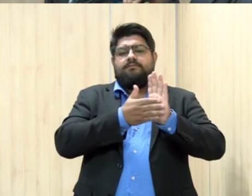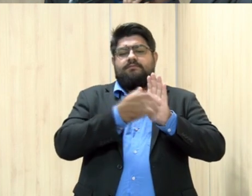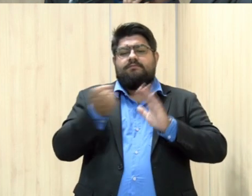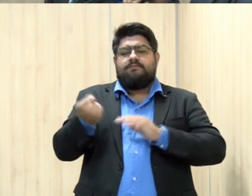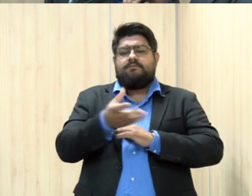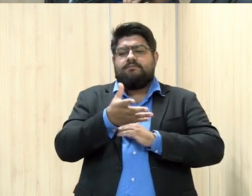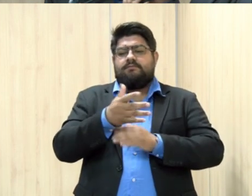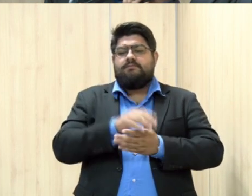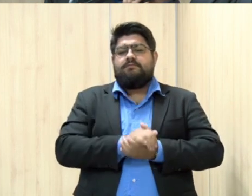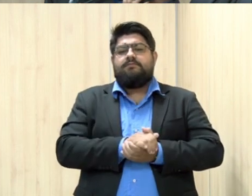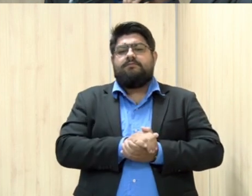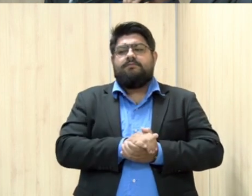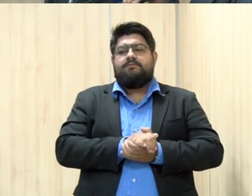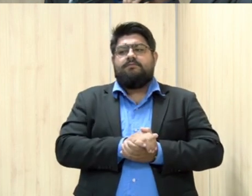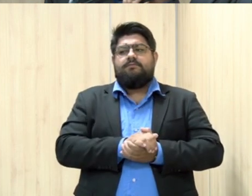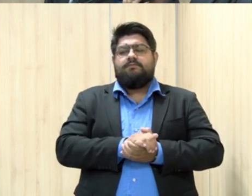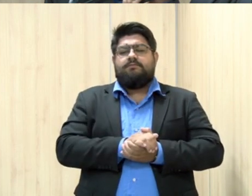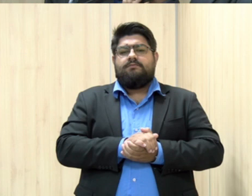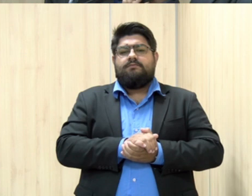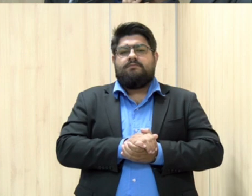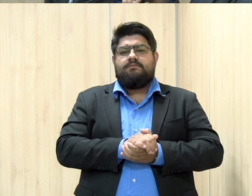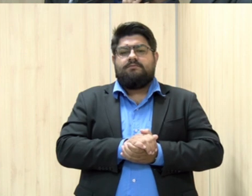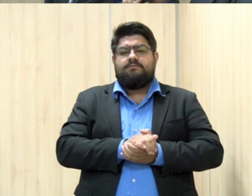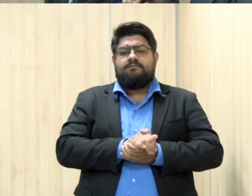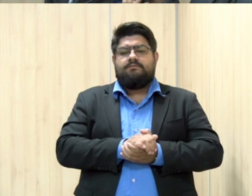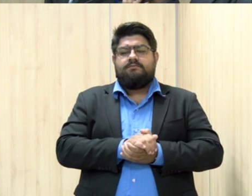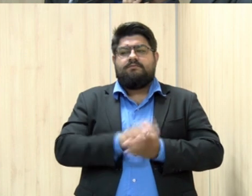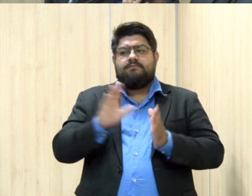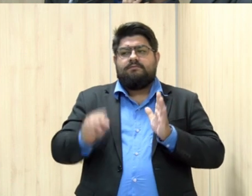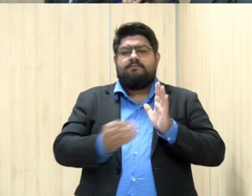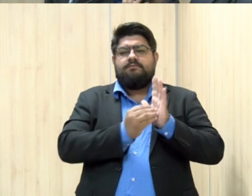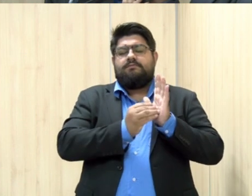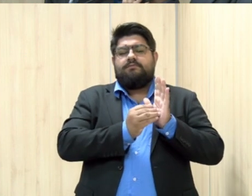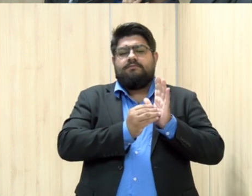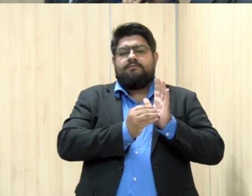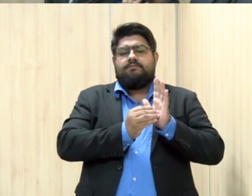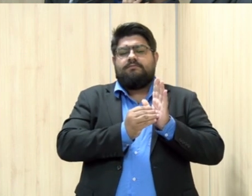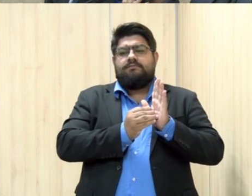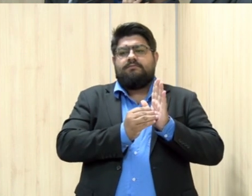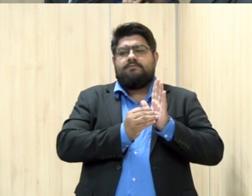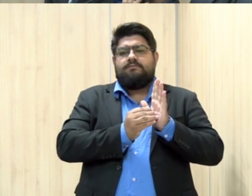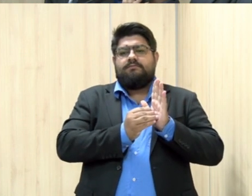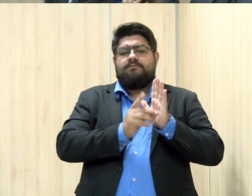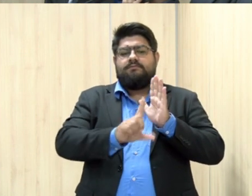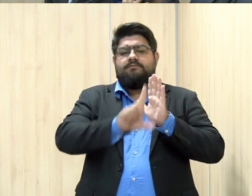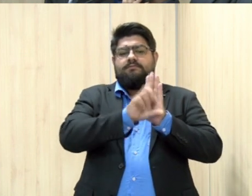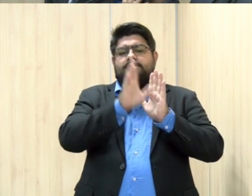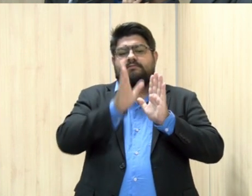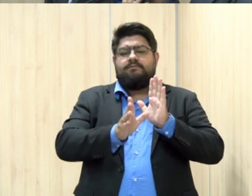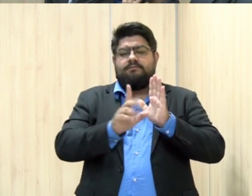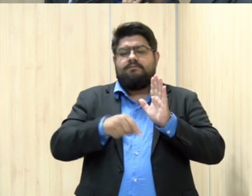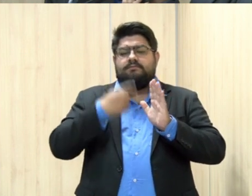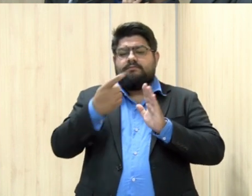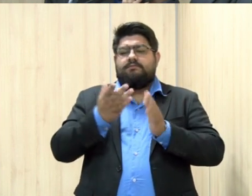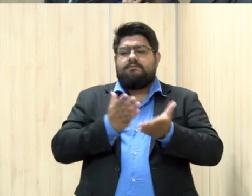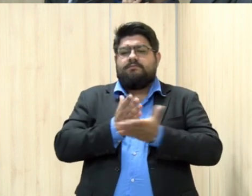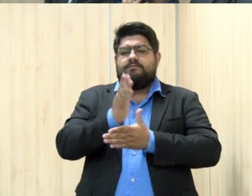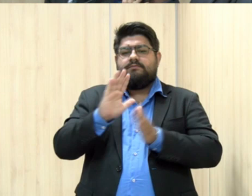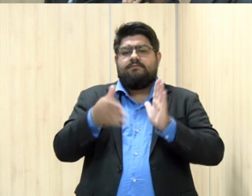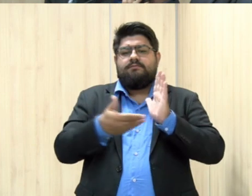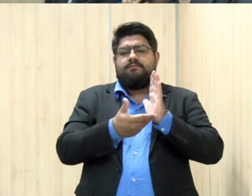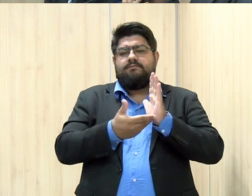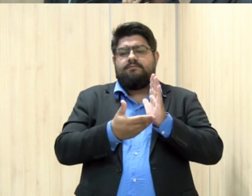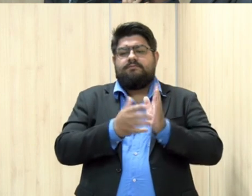em apartado né fazendo uma inclusão de algum dispositivo nessa lei já então depois de aprovado em plenária